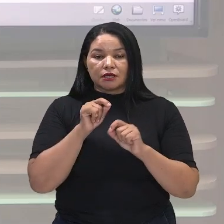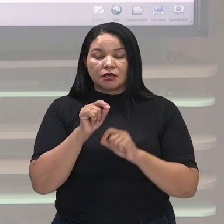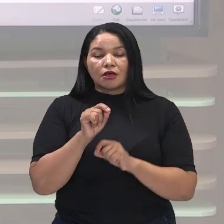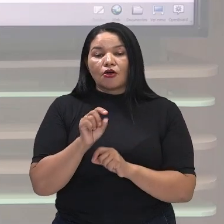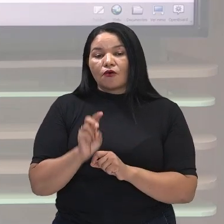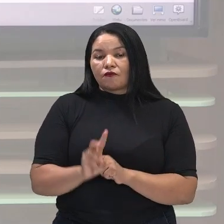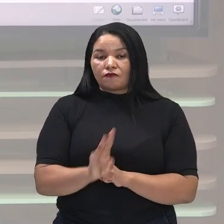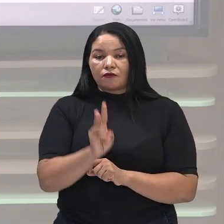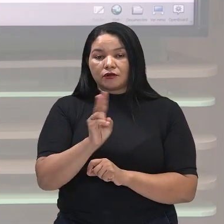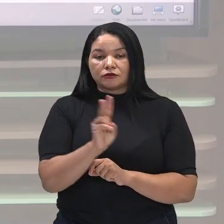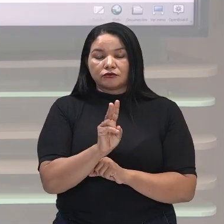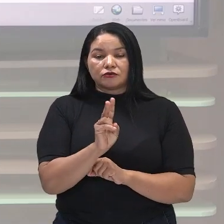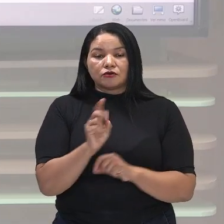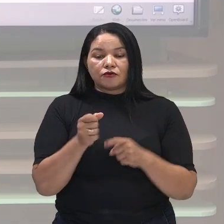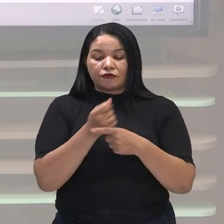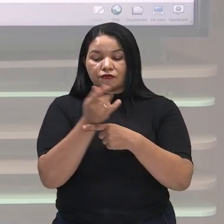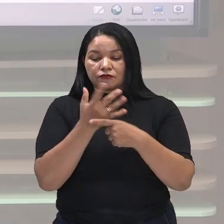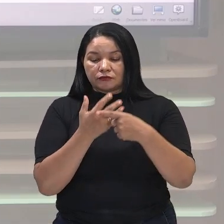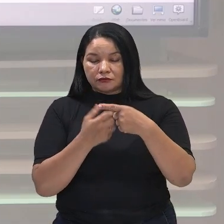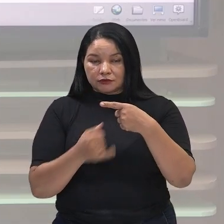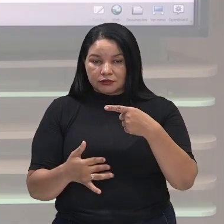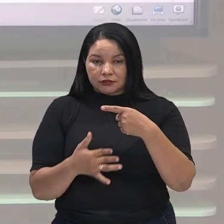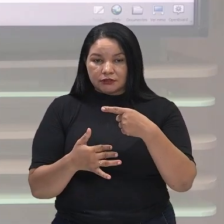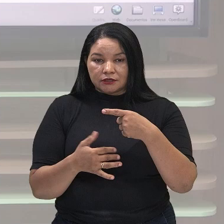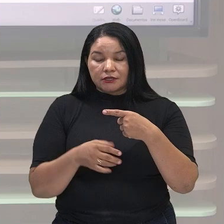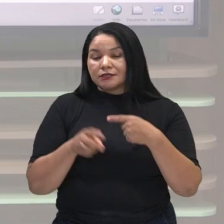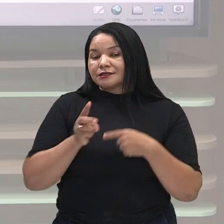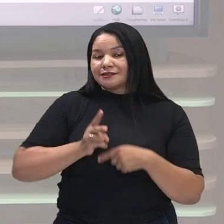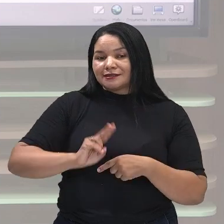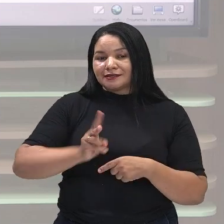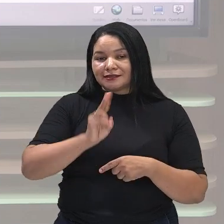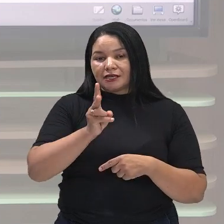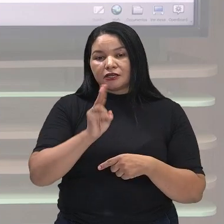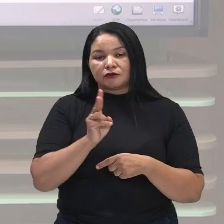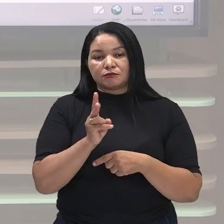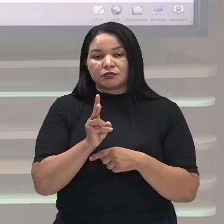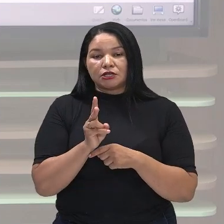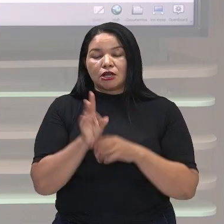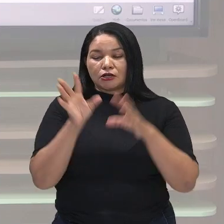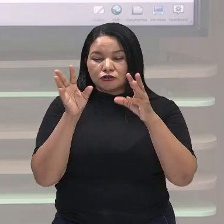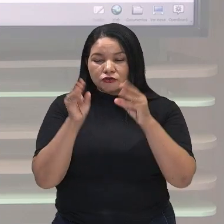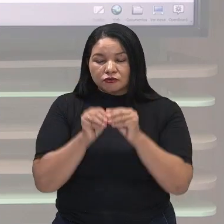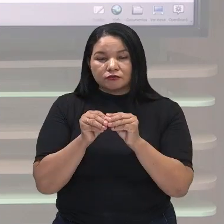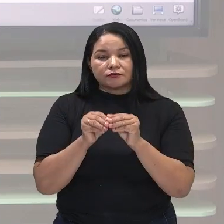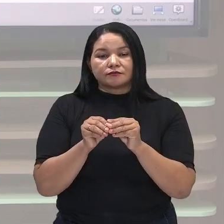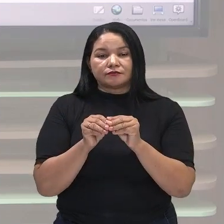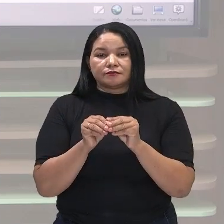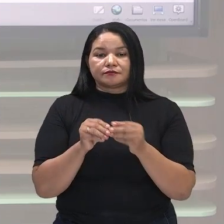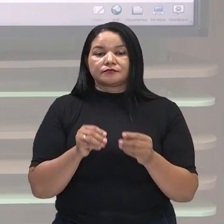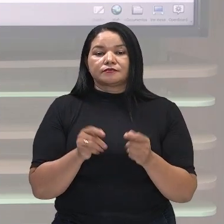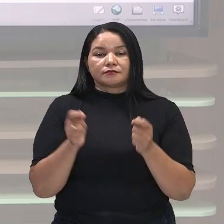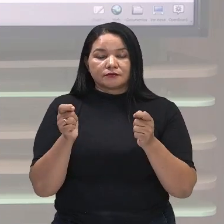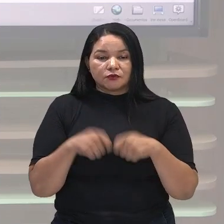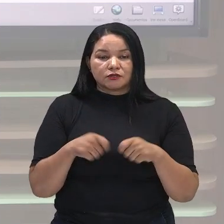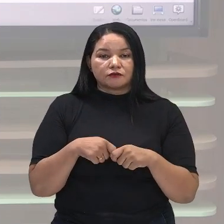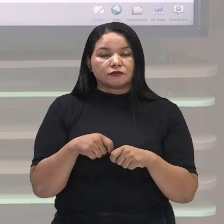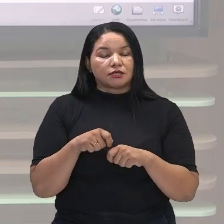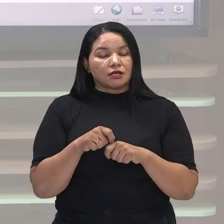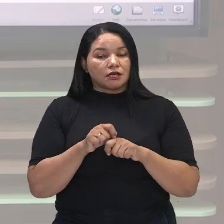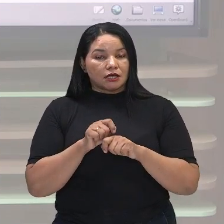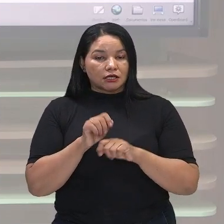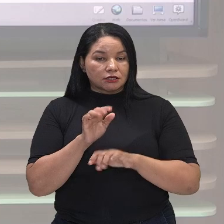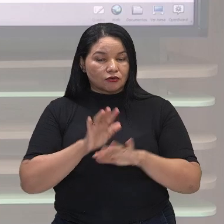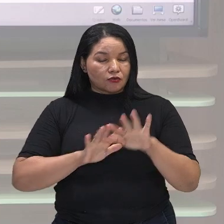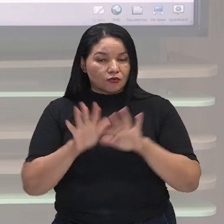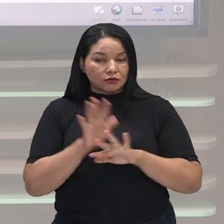vem em forma de fração sempre são os valores mais simplificados possíveis. Então, cuidado. Não quer